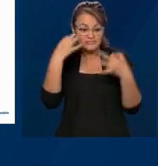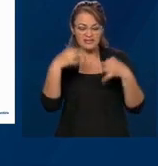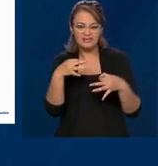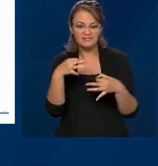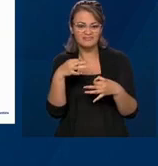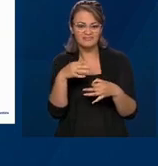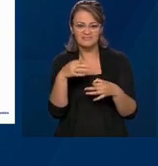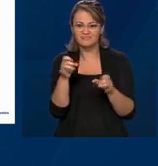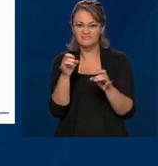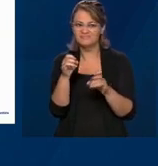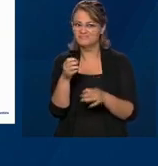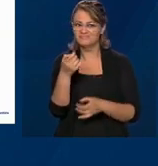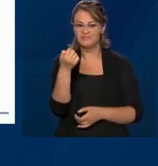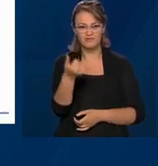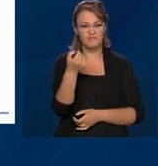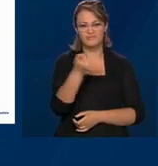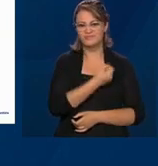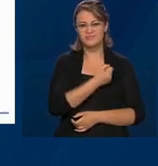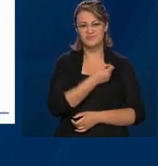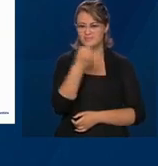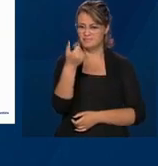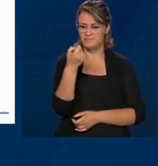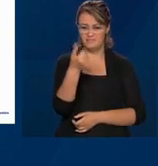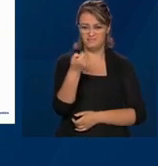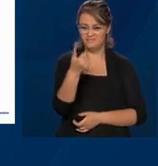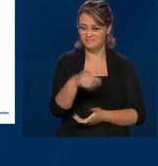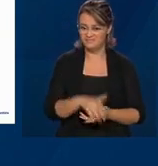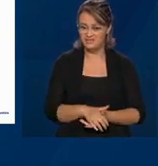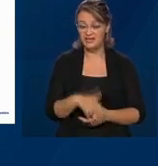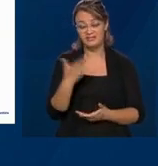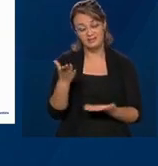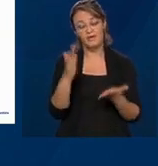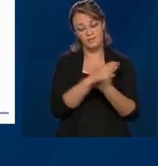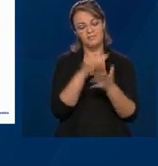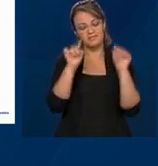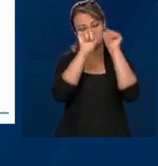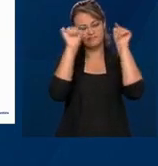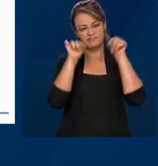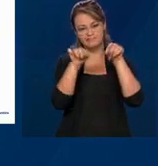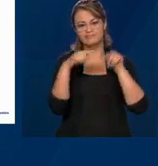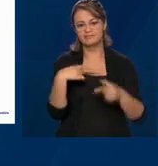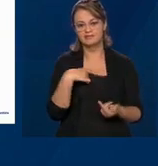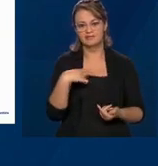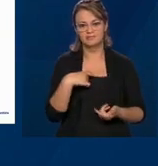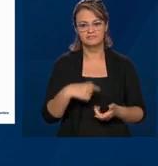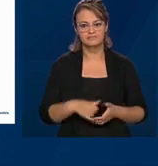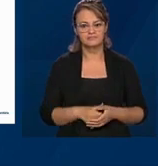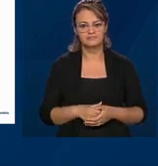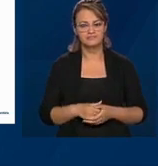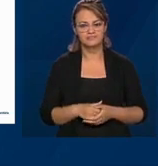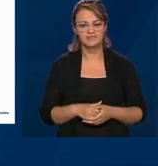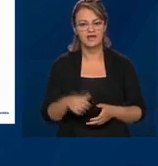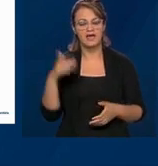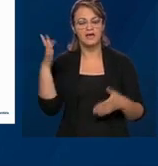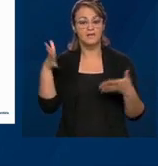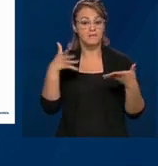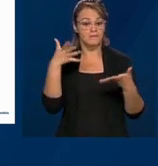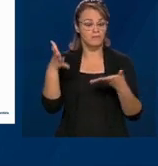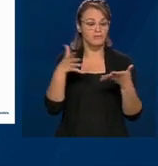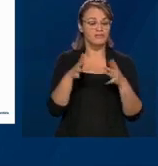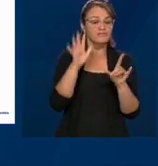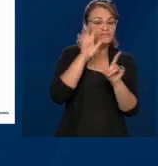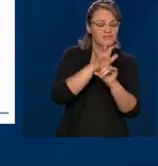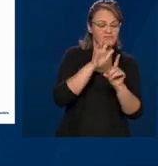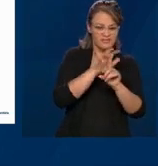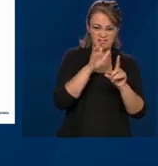incerteza que nós gostaríamos de destacar para os senhores, porque isso impacta, de uma certa forma,